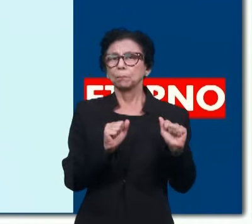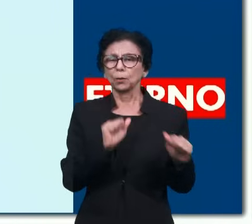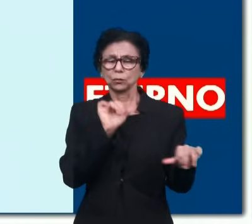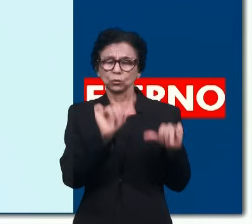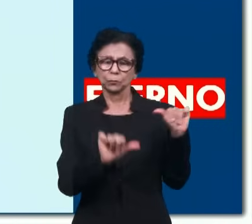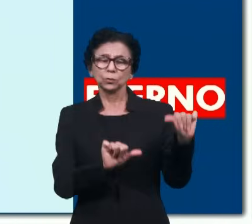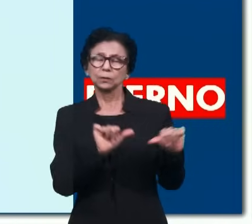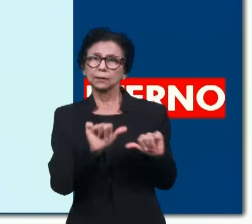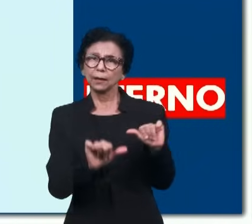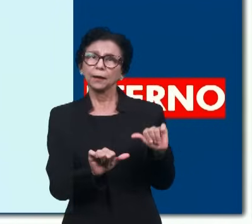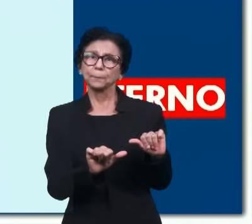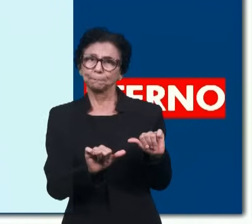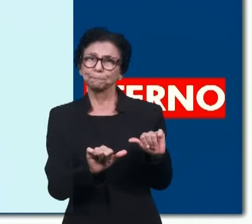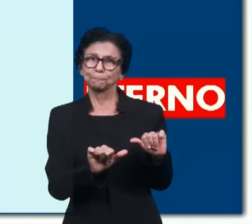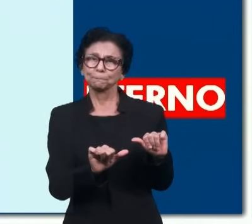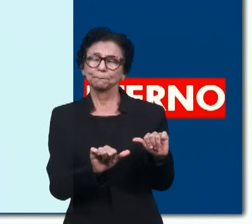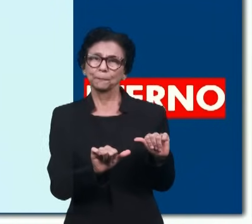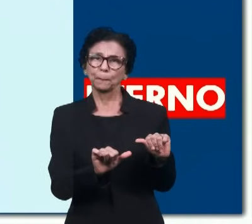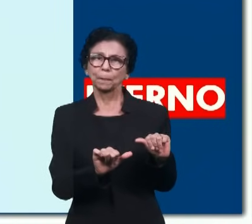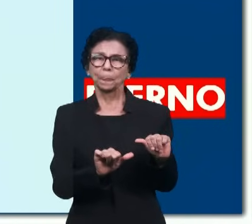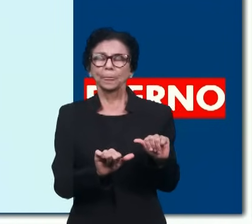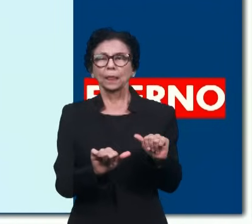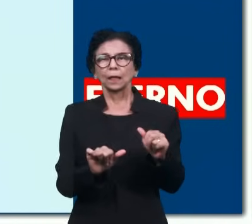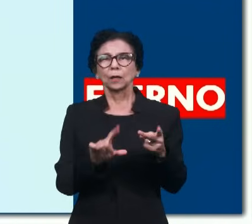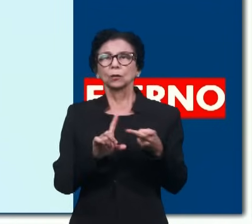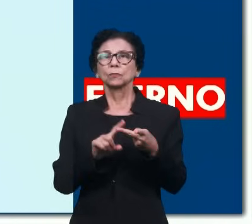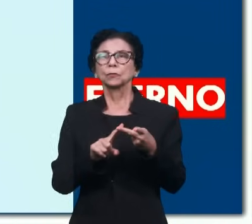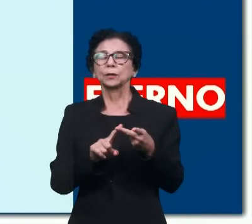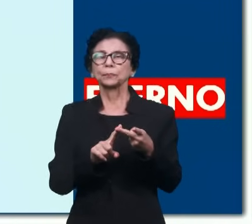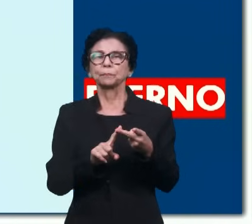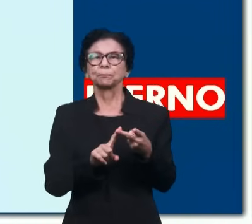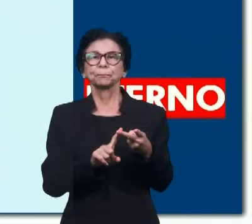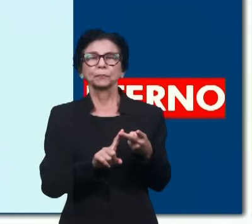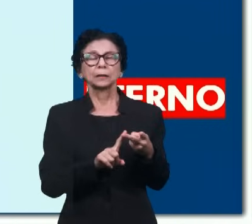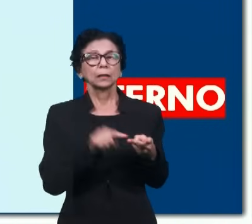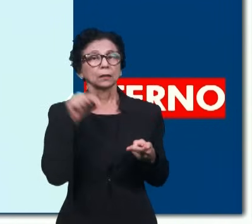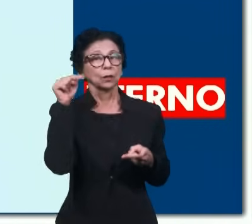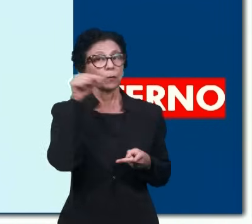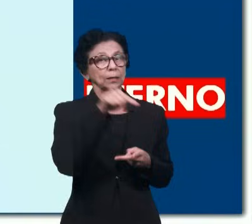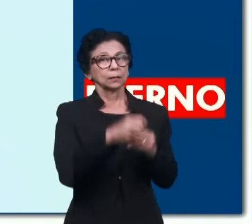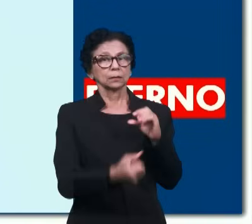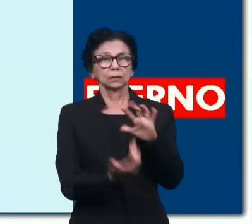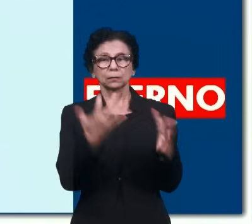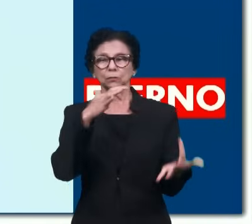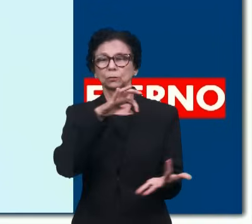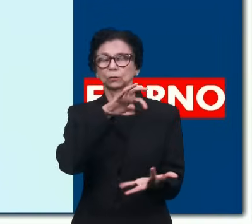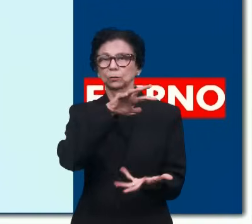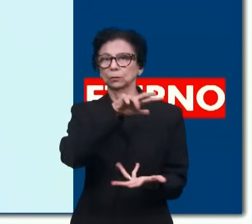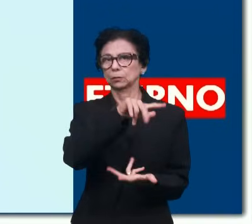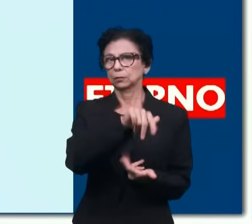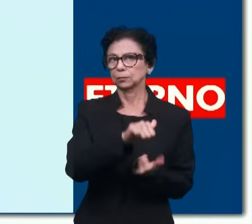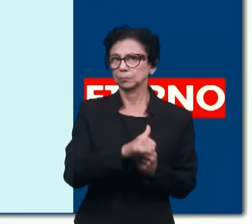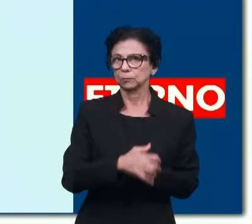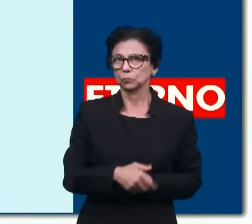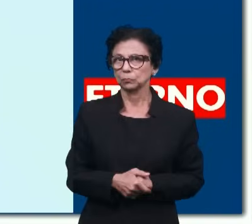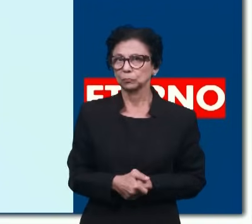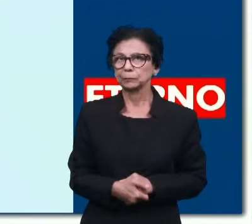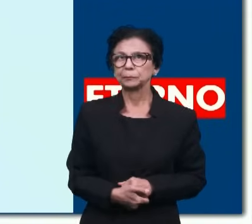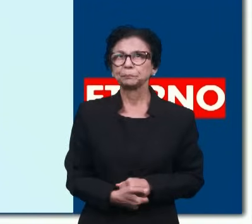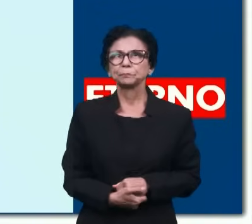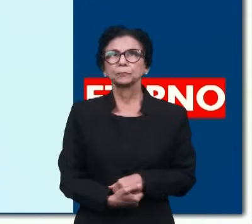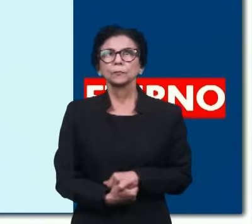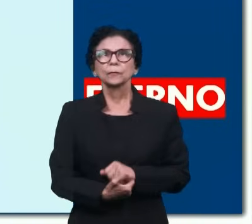absoluto que vocês vão ver logo em seguida. Então, na obra criadora, a palavra para